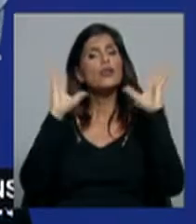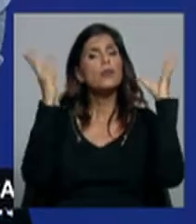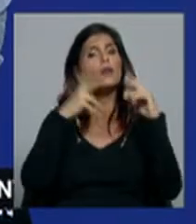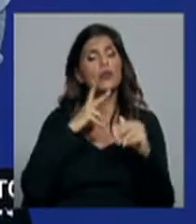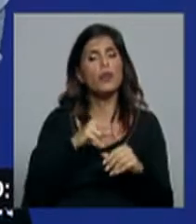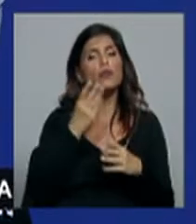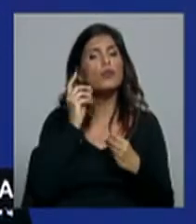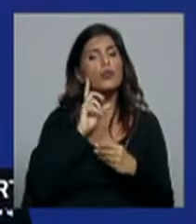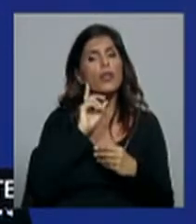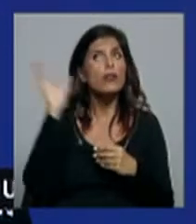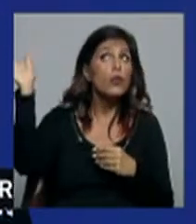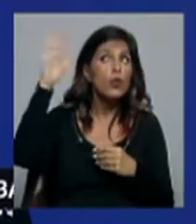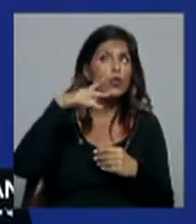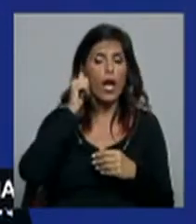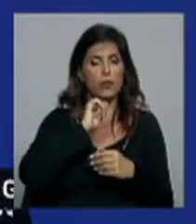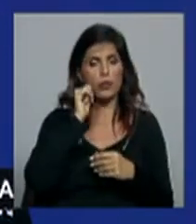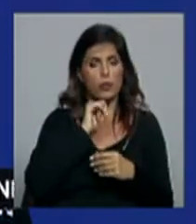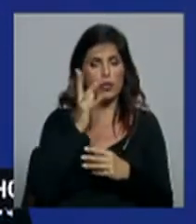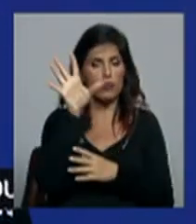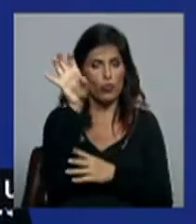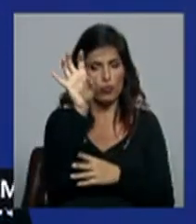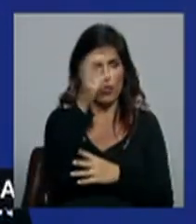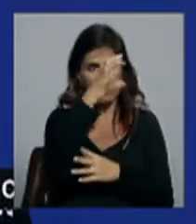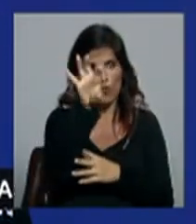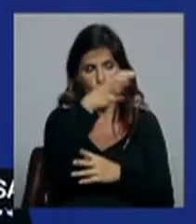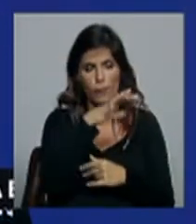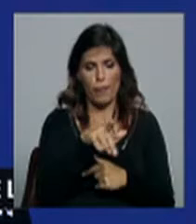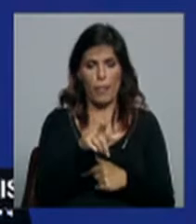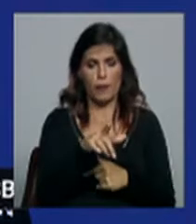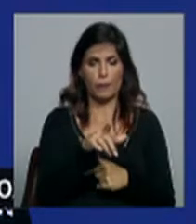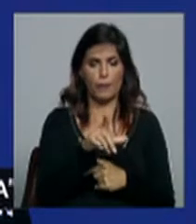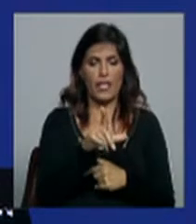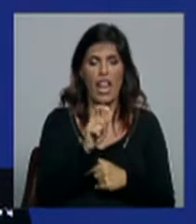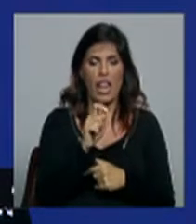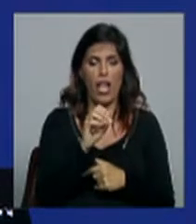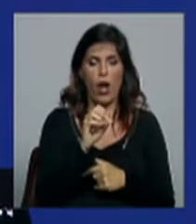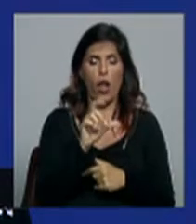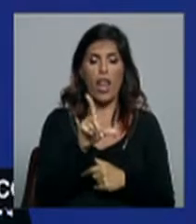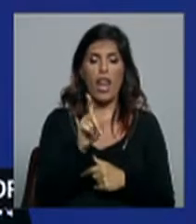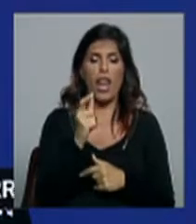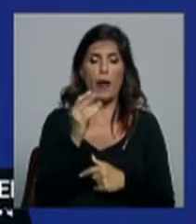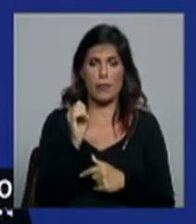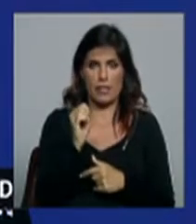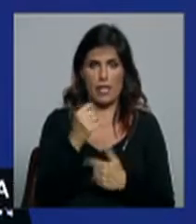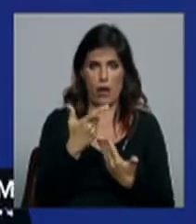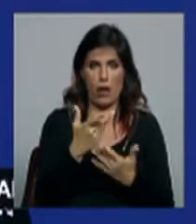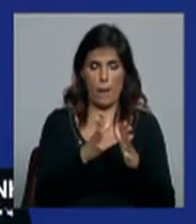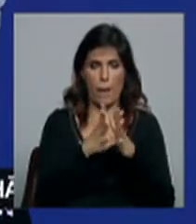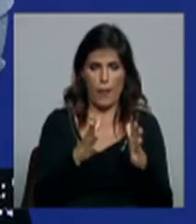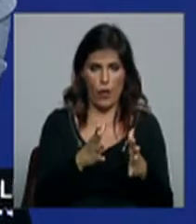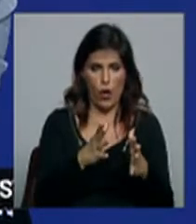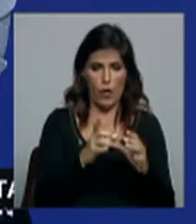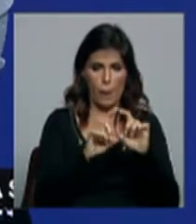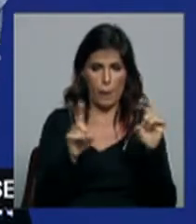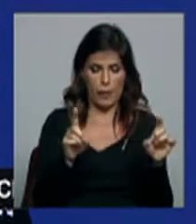os Açores um radar espacial da Leolabs. A Leolabs é a maior empresa neste momento de serviços de cartografia de